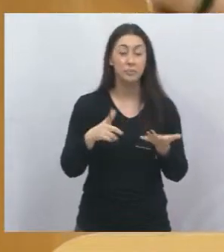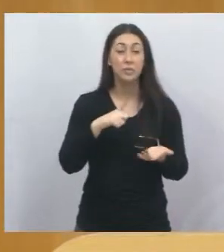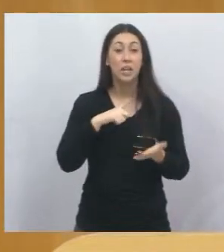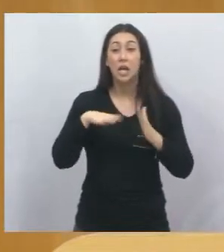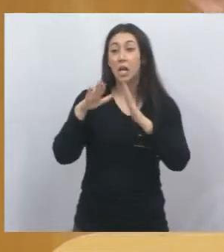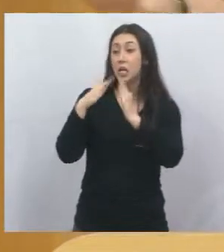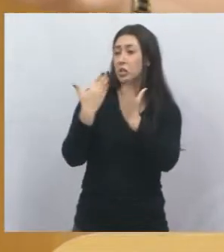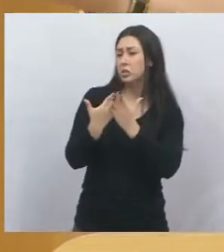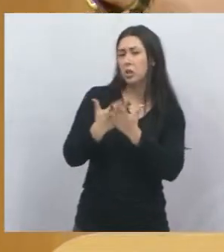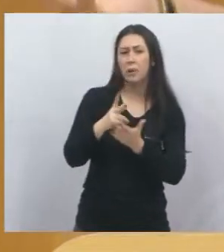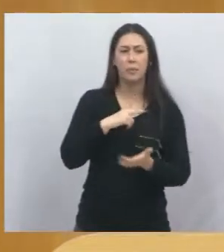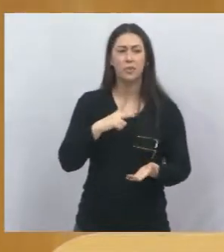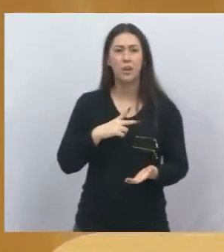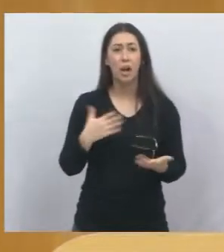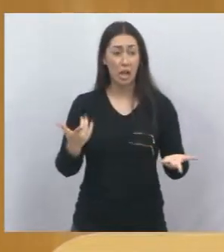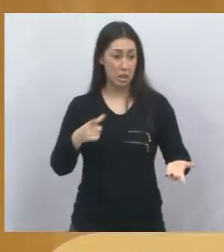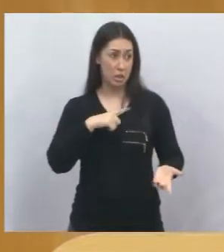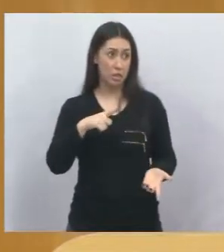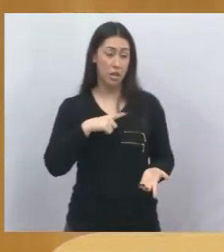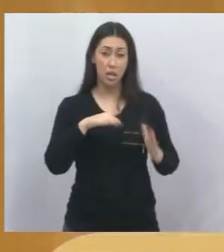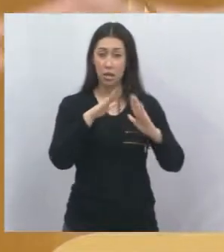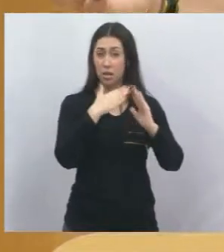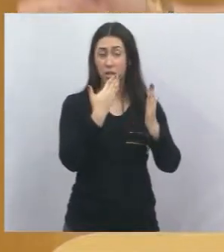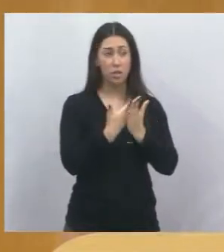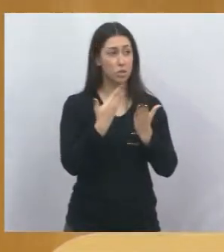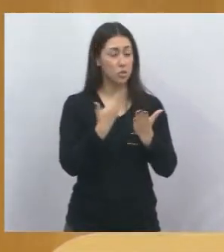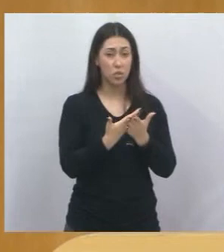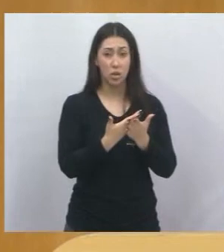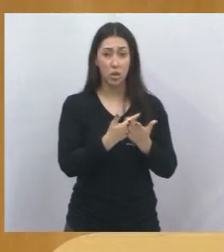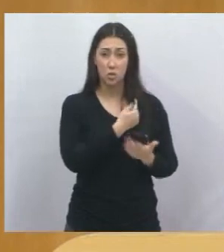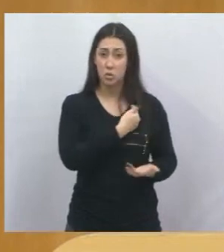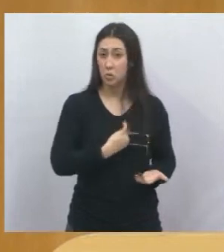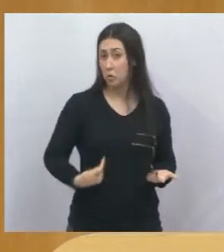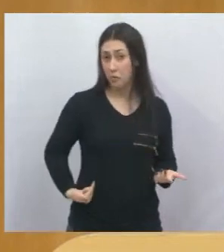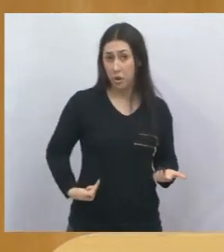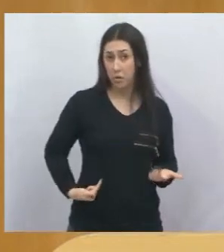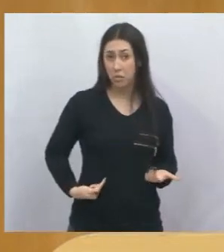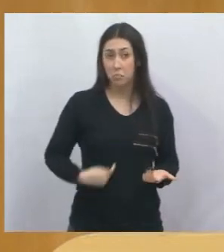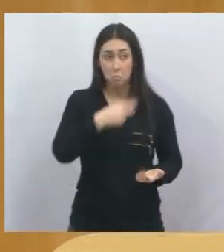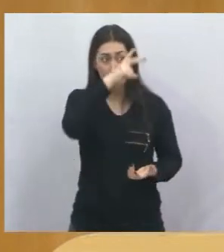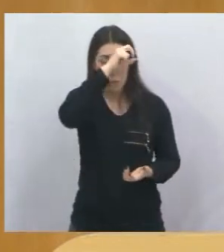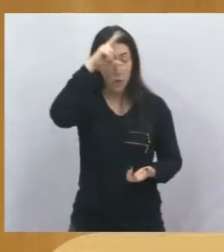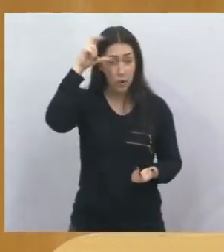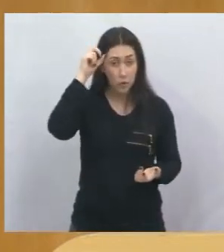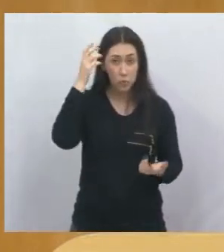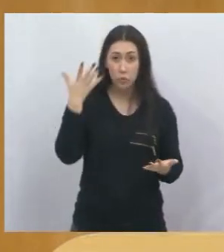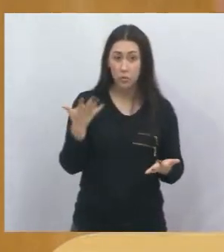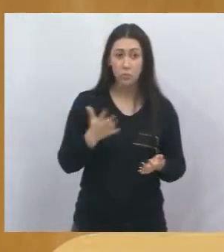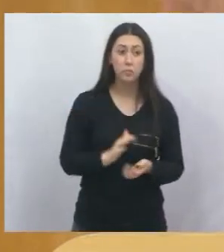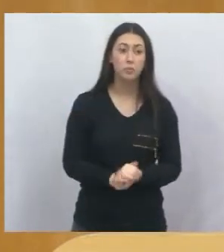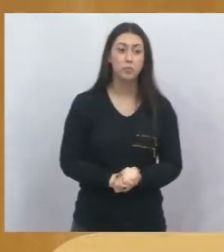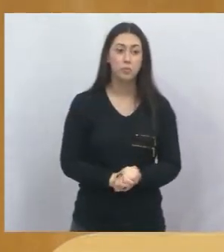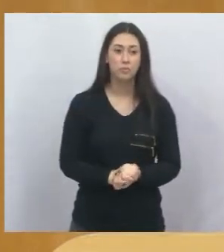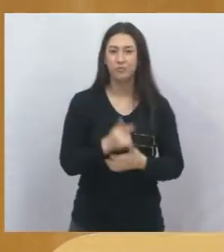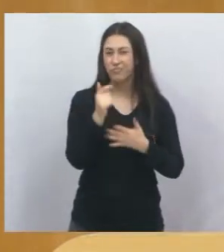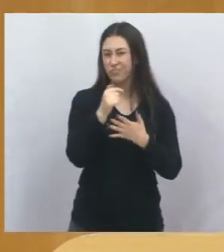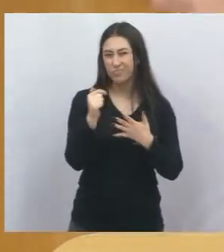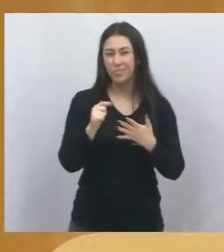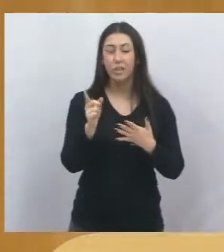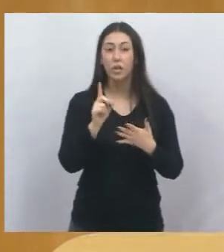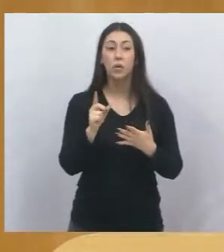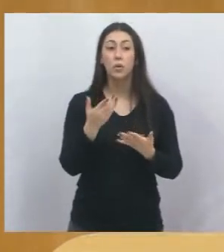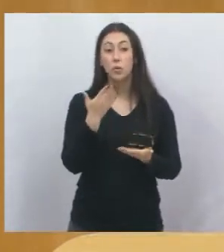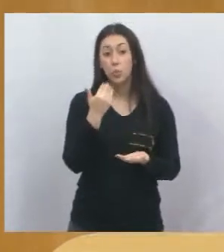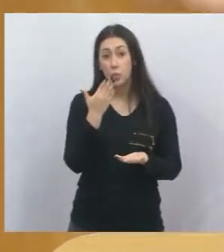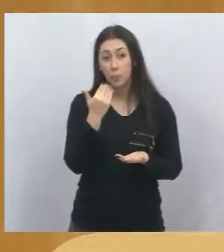escola particular. Nós temos escola pública. Por que não assumir escola pública? Então, eu acho que essas não são justificativas. A